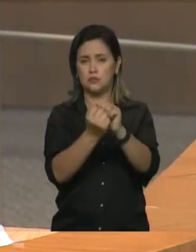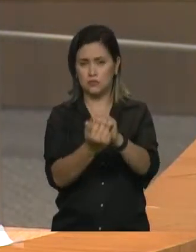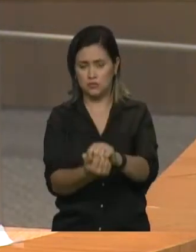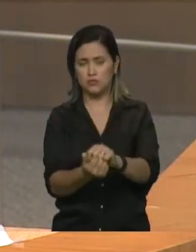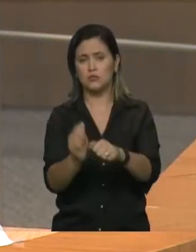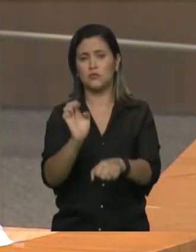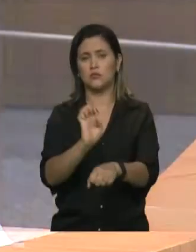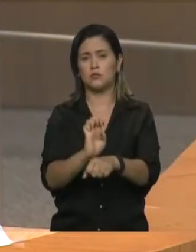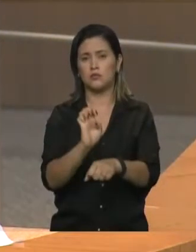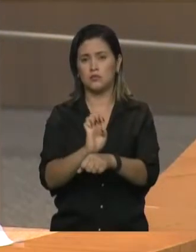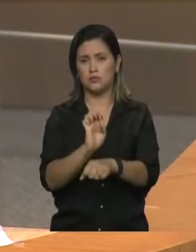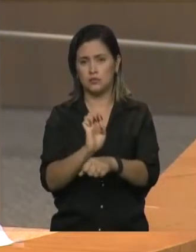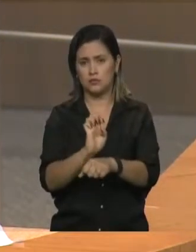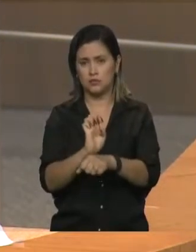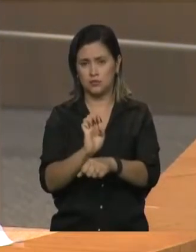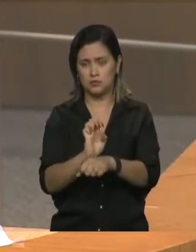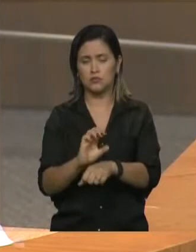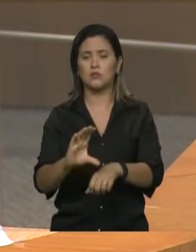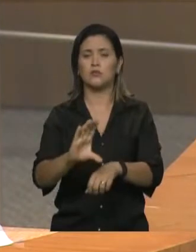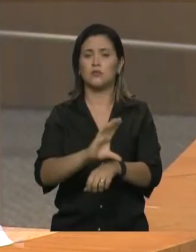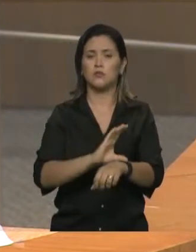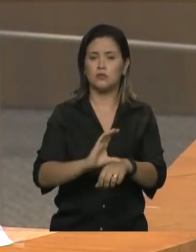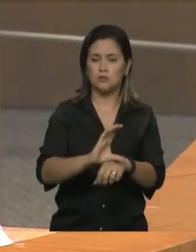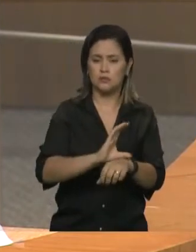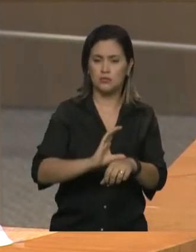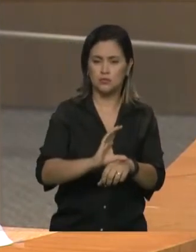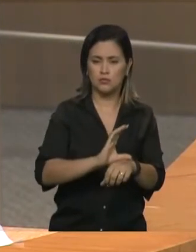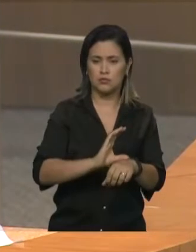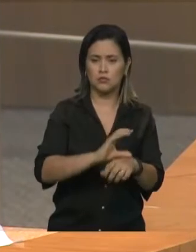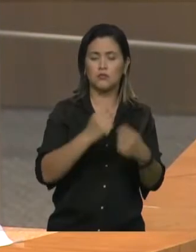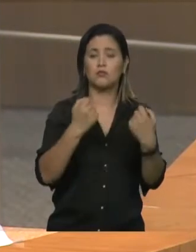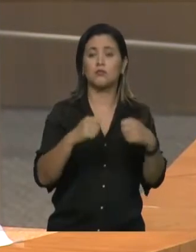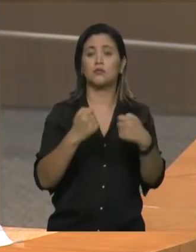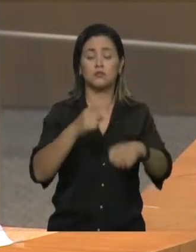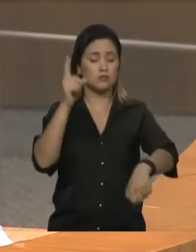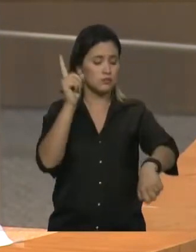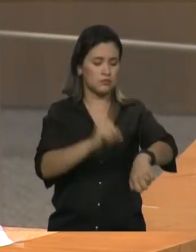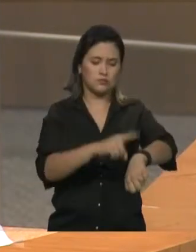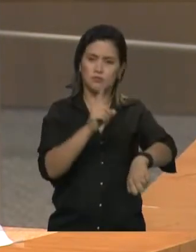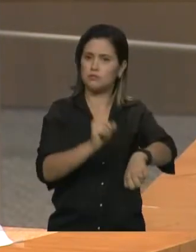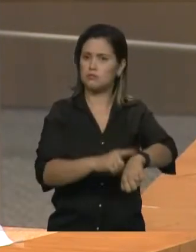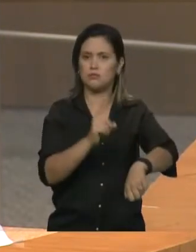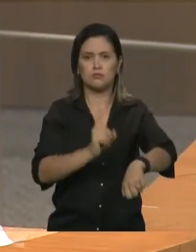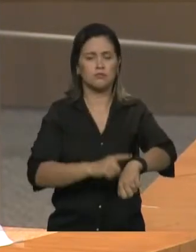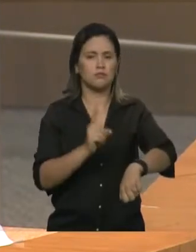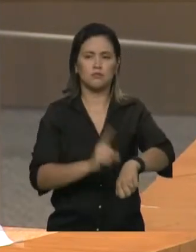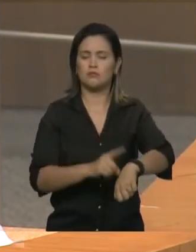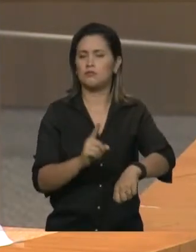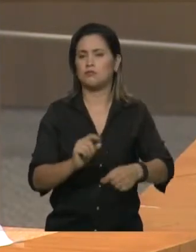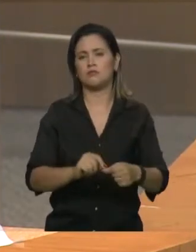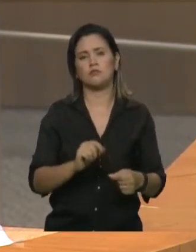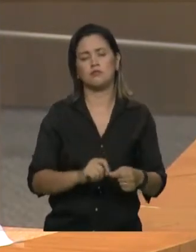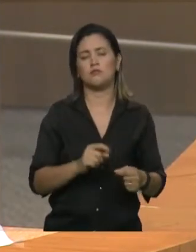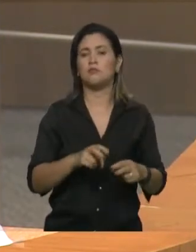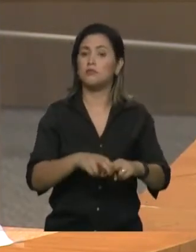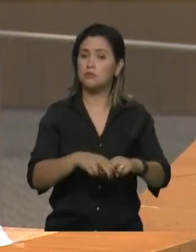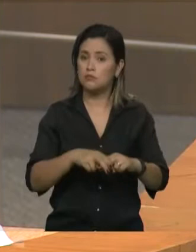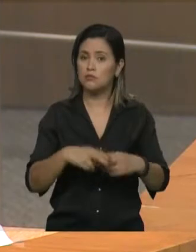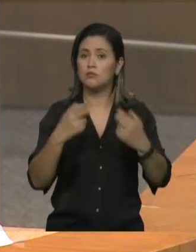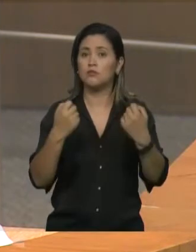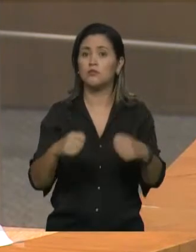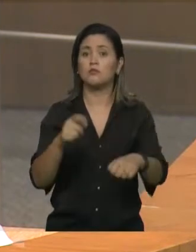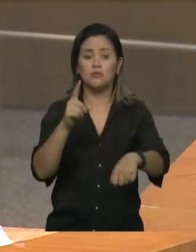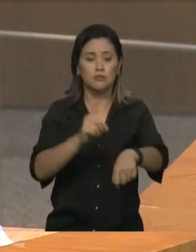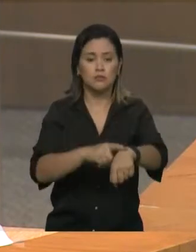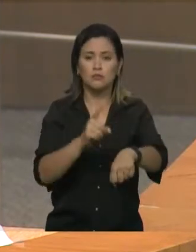constitucional, parte de seus dispositivos impõe cumprimento imediato. Por isso, a necessidade da aprovação imediata do